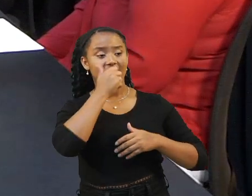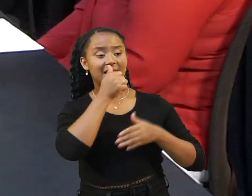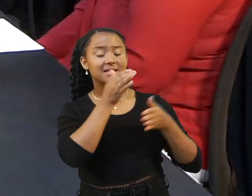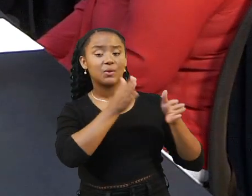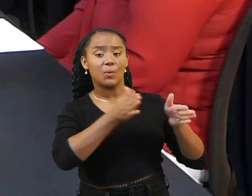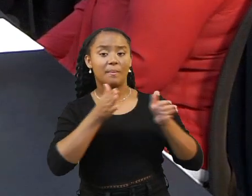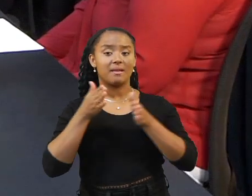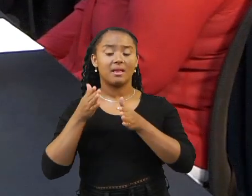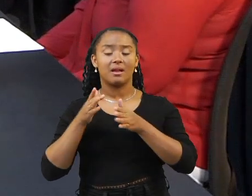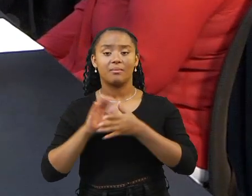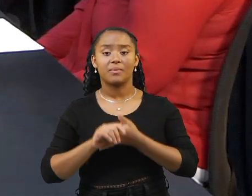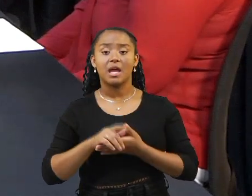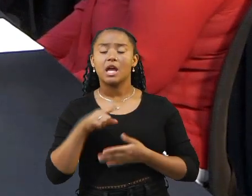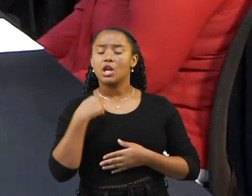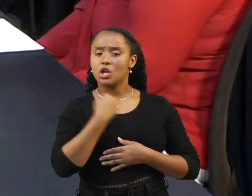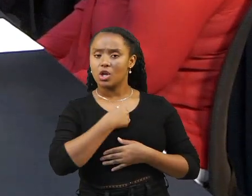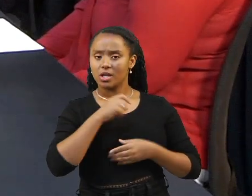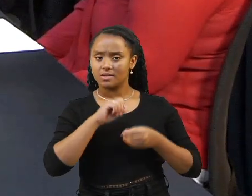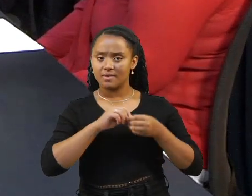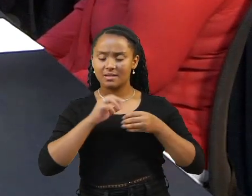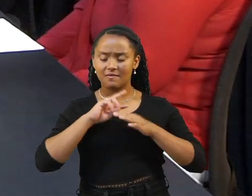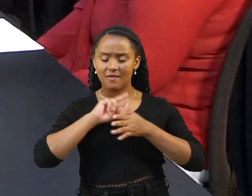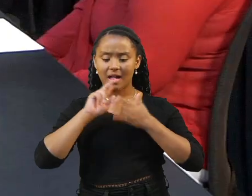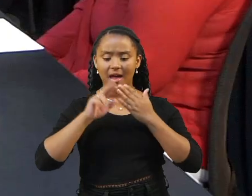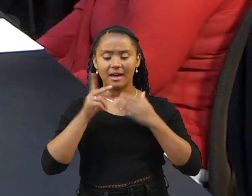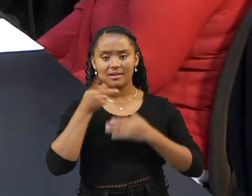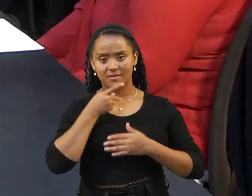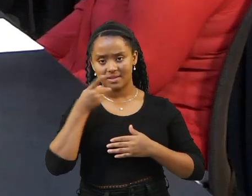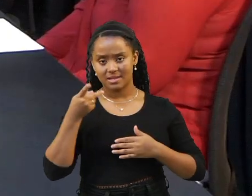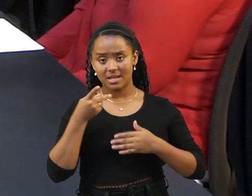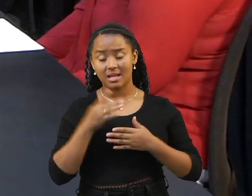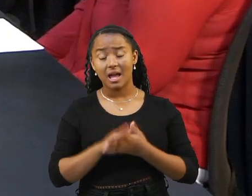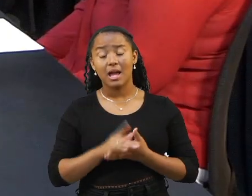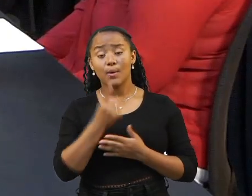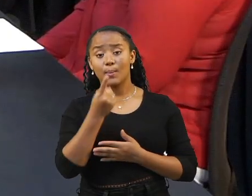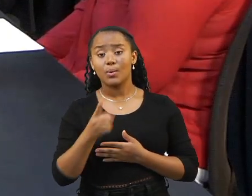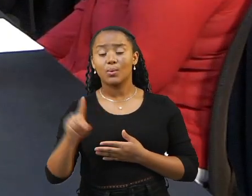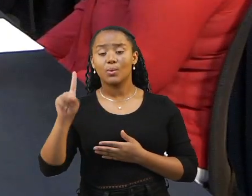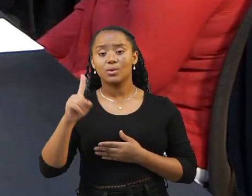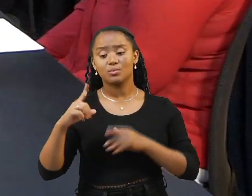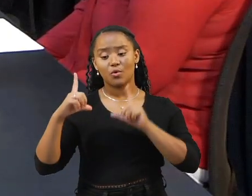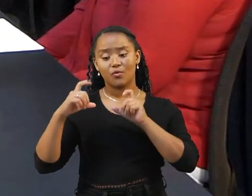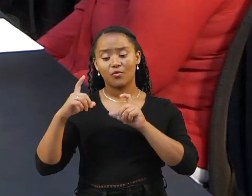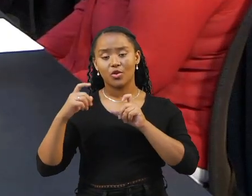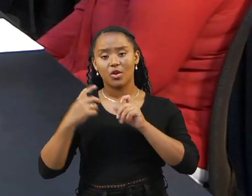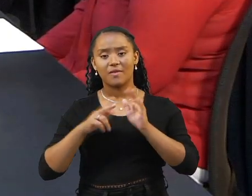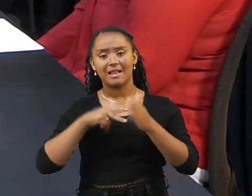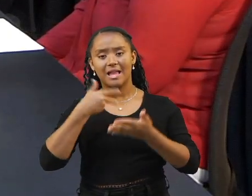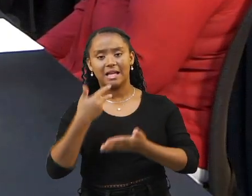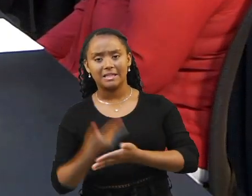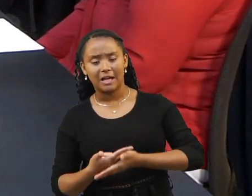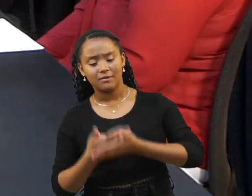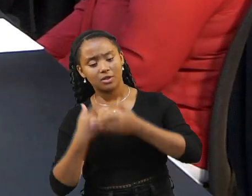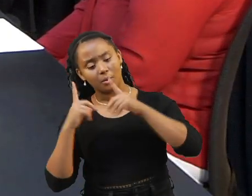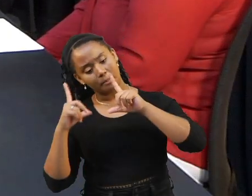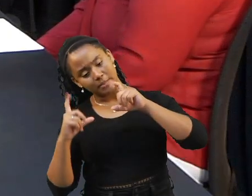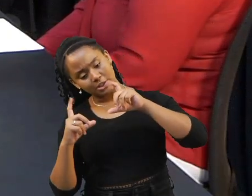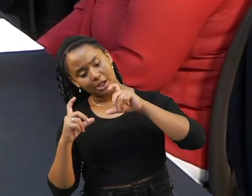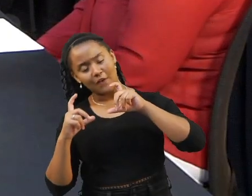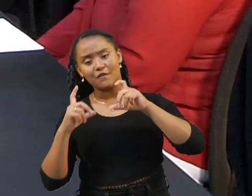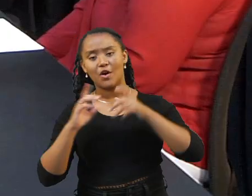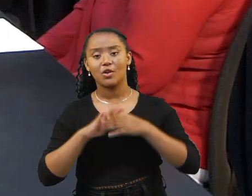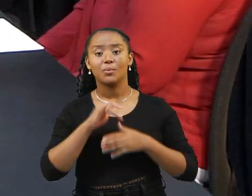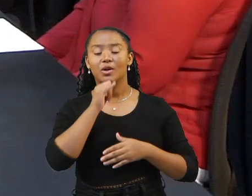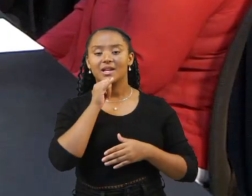do padrão. Gente, a gente fez várias visitas. Por fim, esse fotógrafo deitava